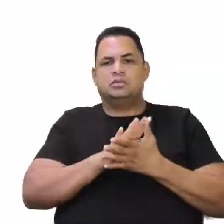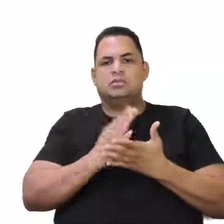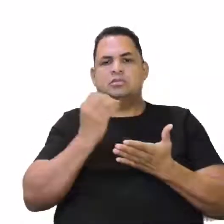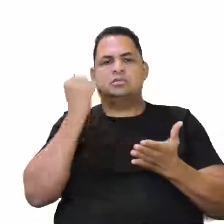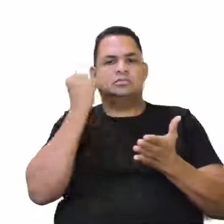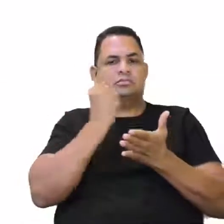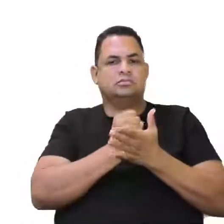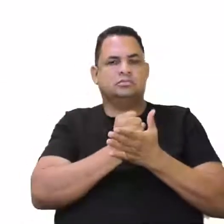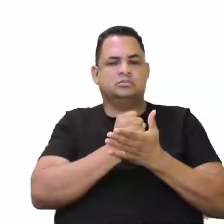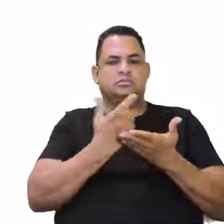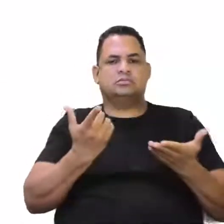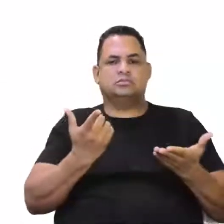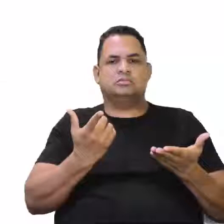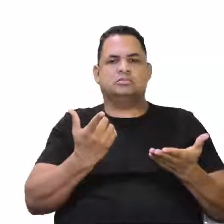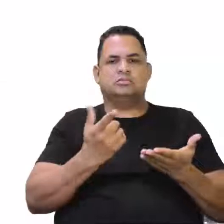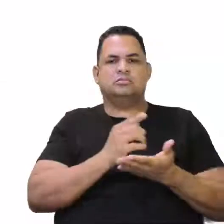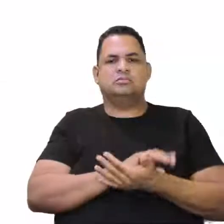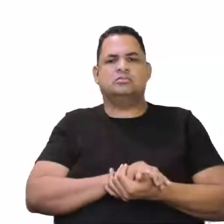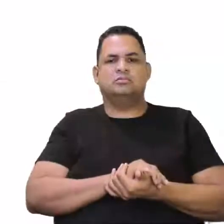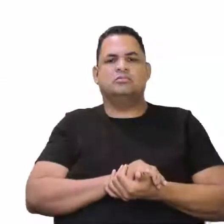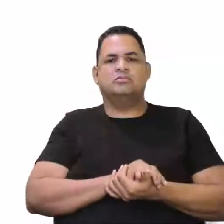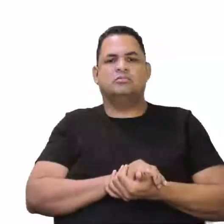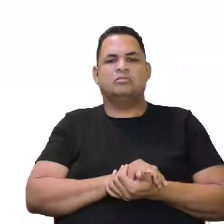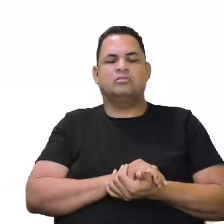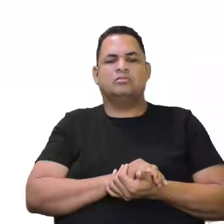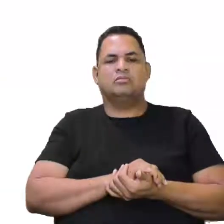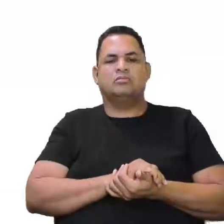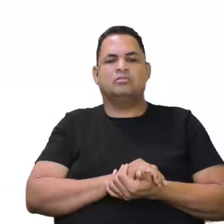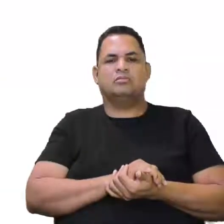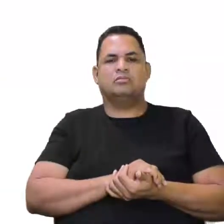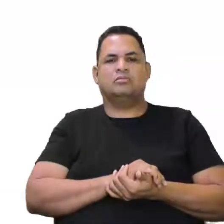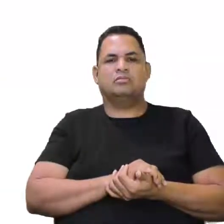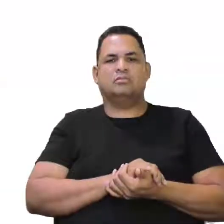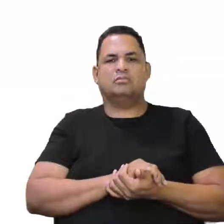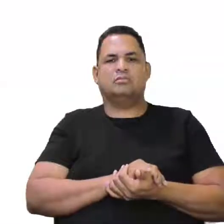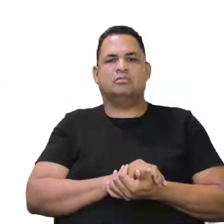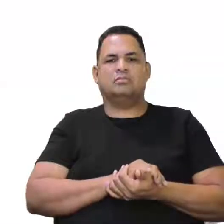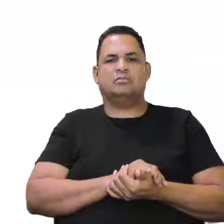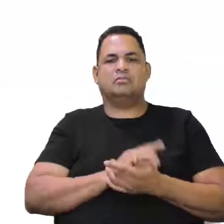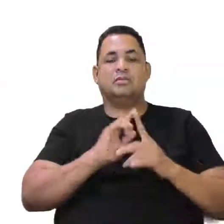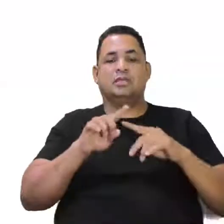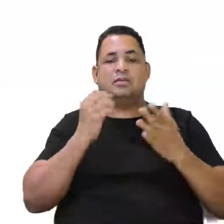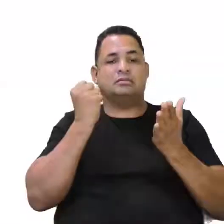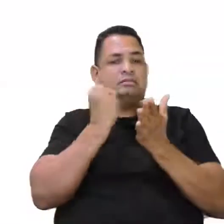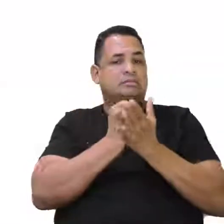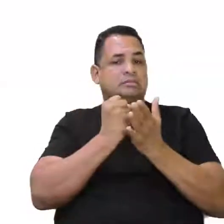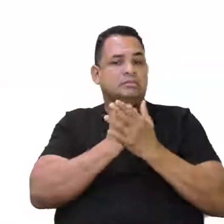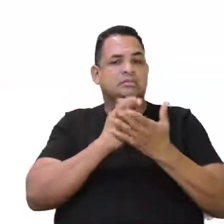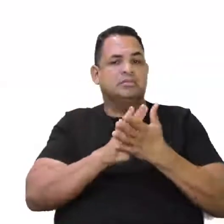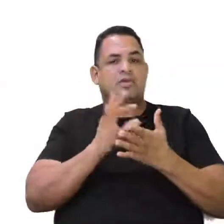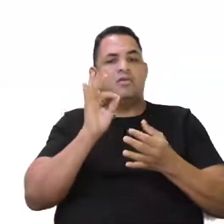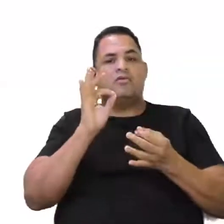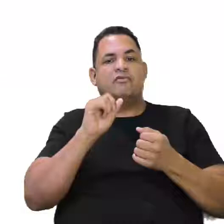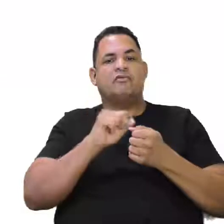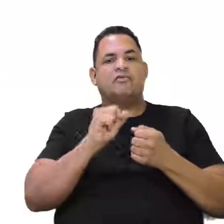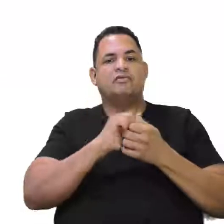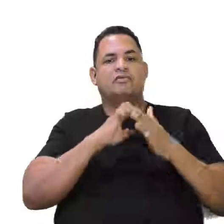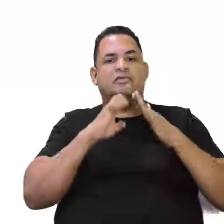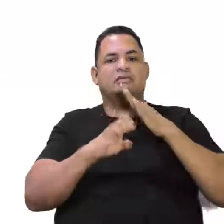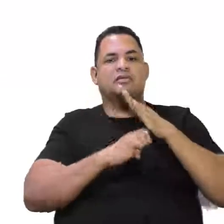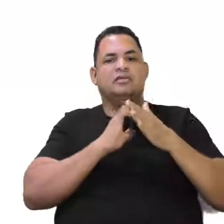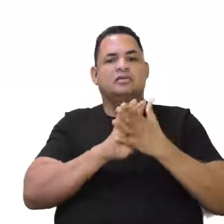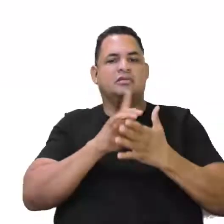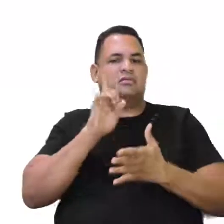Mas o registro, olha que coisa, para não dizer outra coisa. Mas o registro acabou sendo por uma